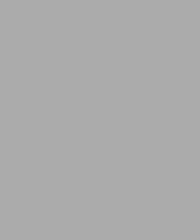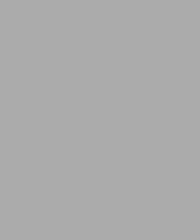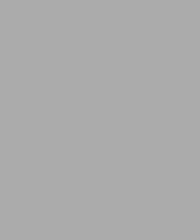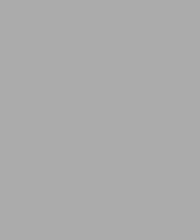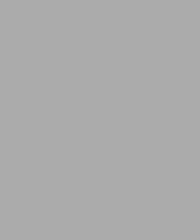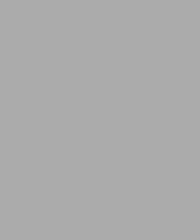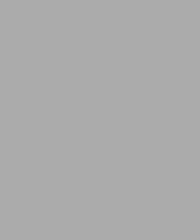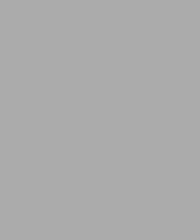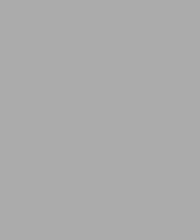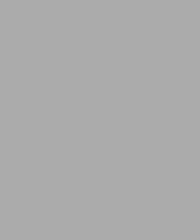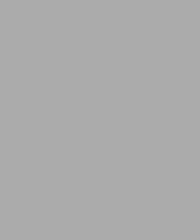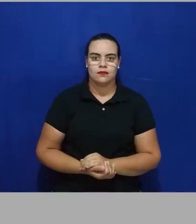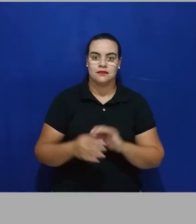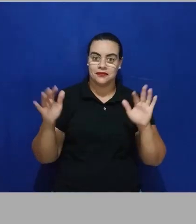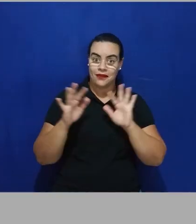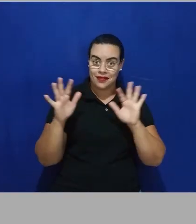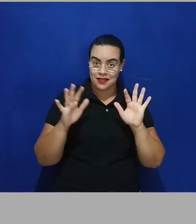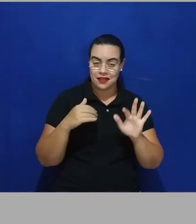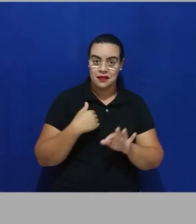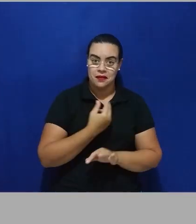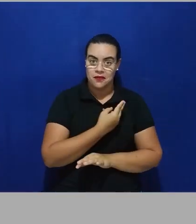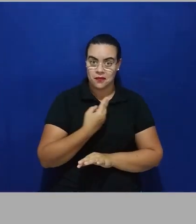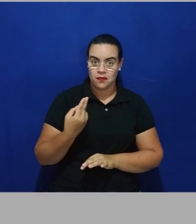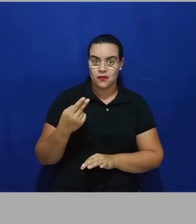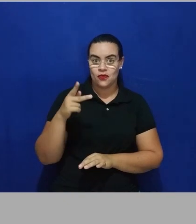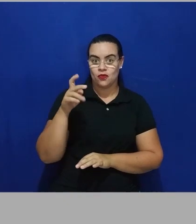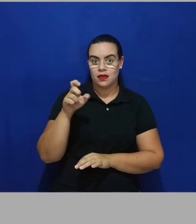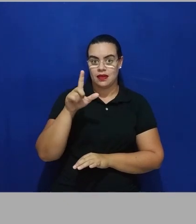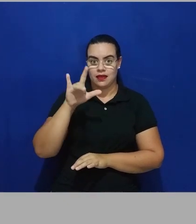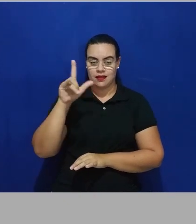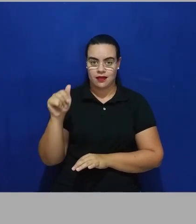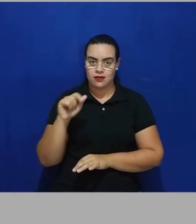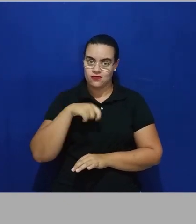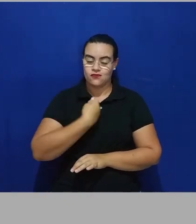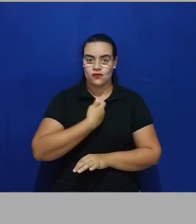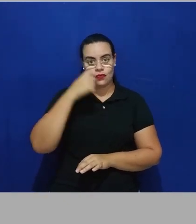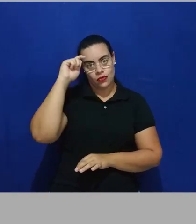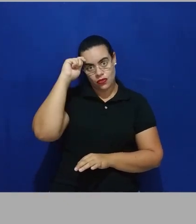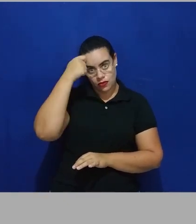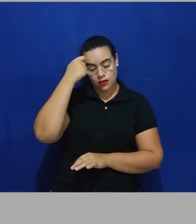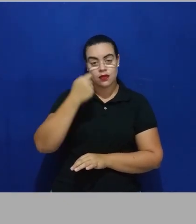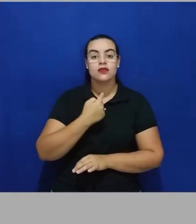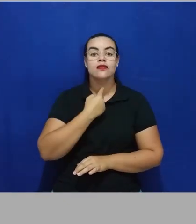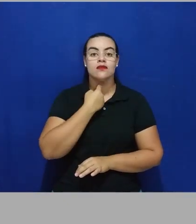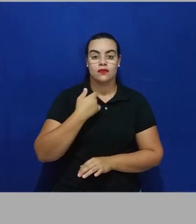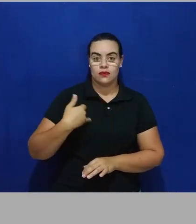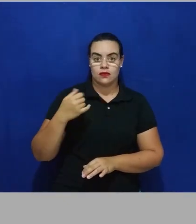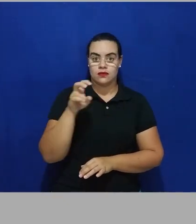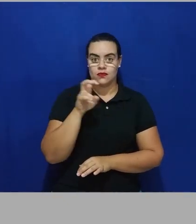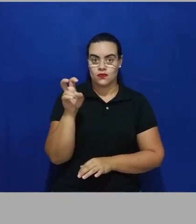Olá, meu nome é Keila Simpson, sou negra, travesti, com 55 anos de idade e moro em